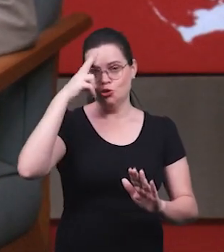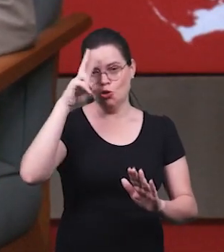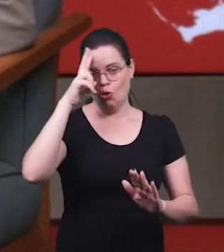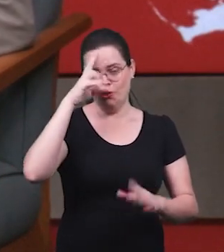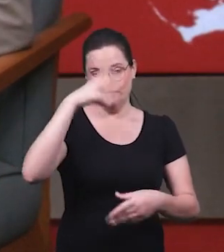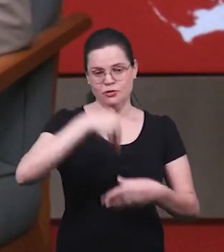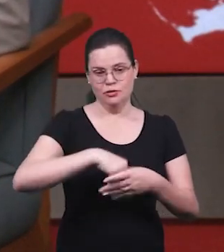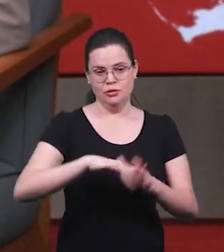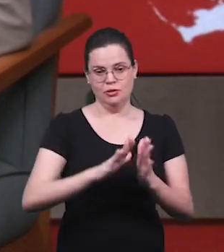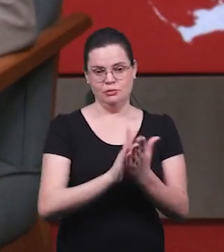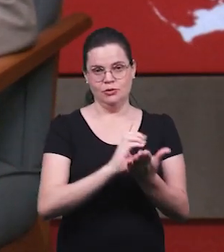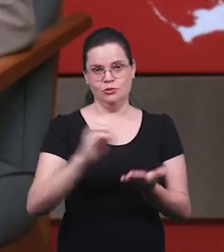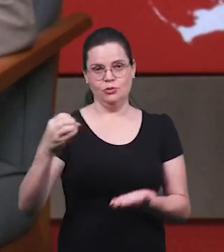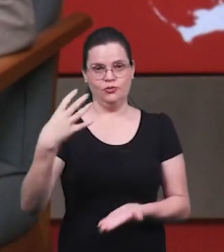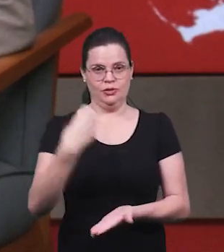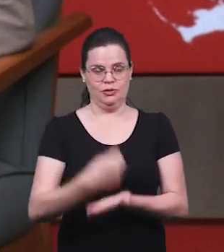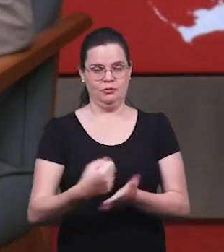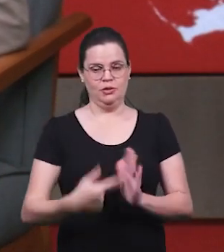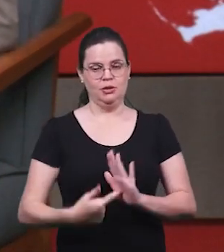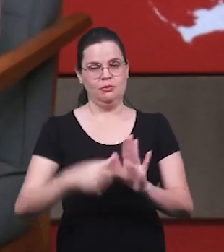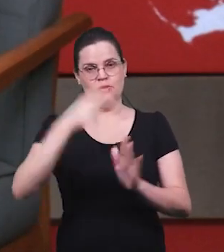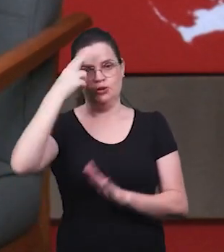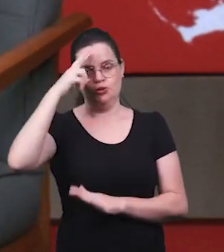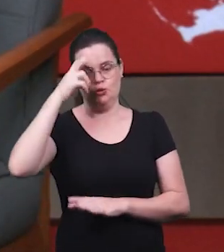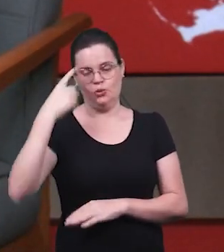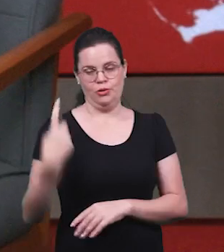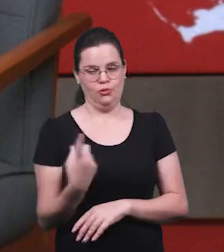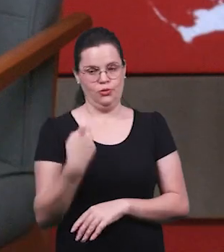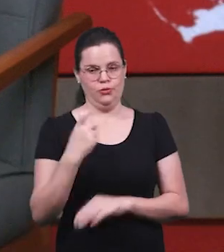histórico do Novo Testamento.